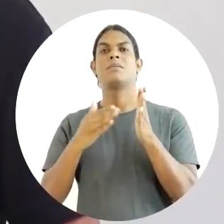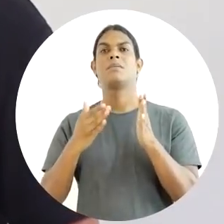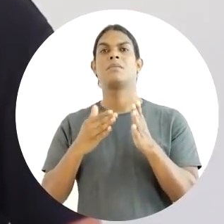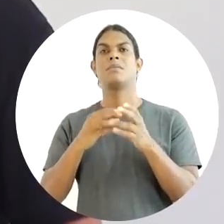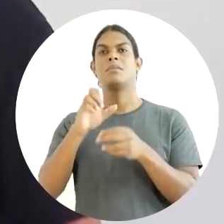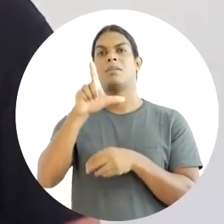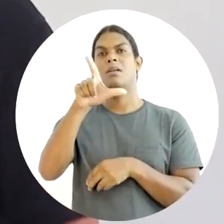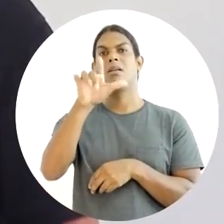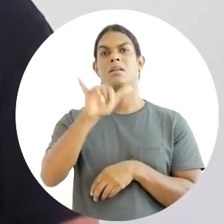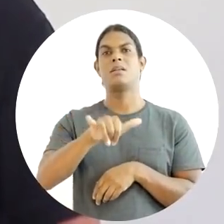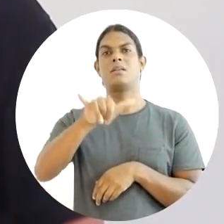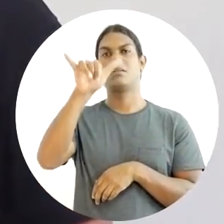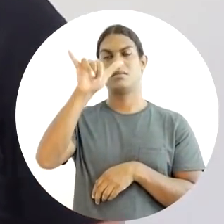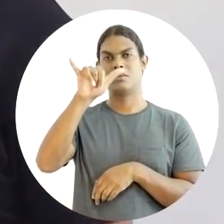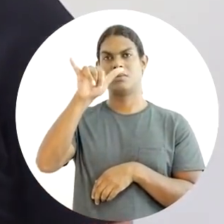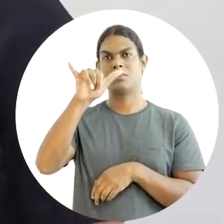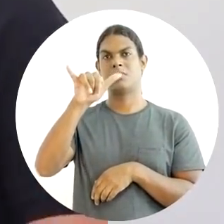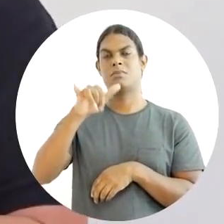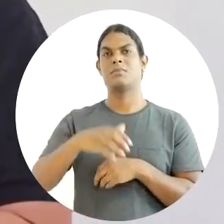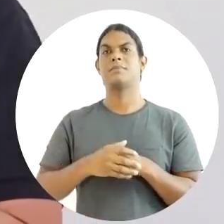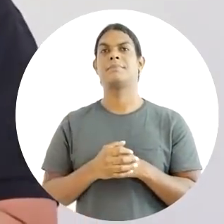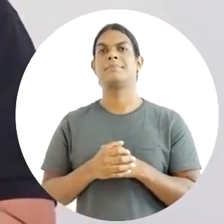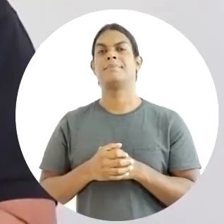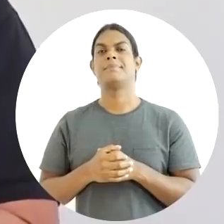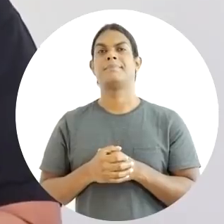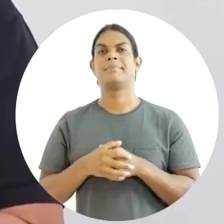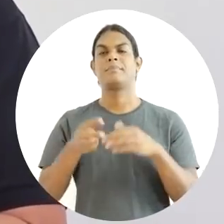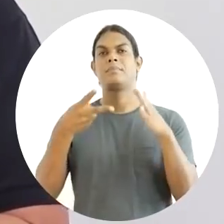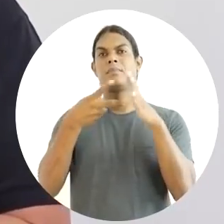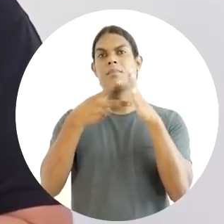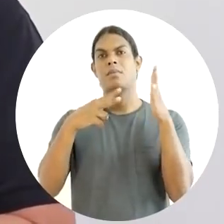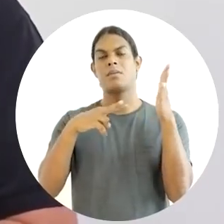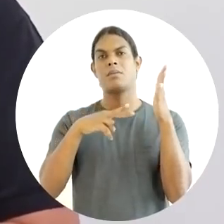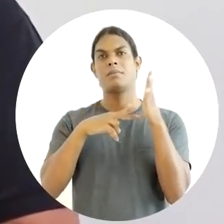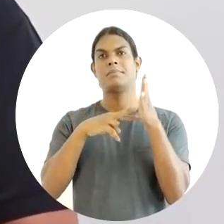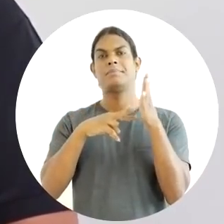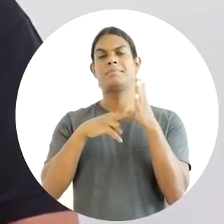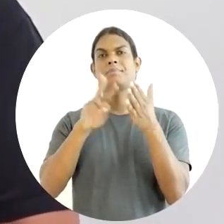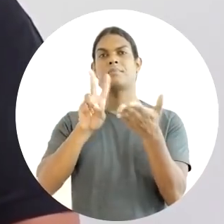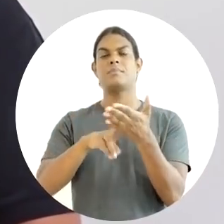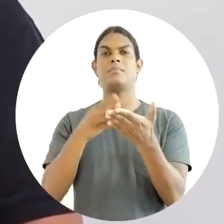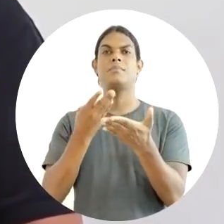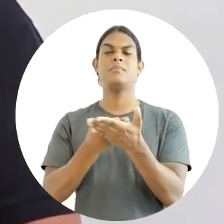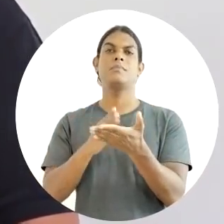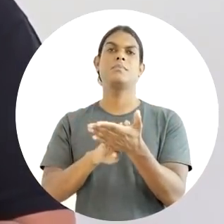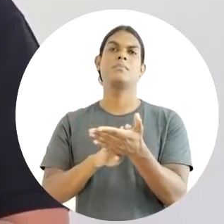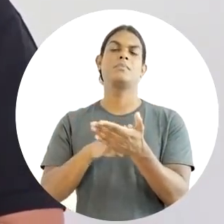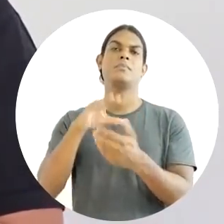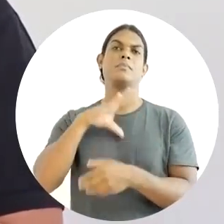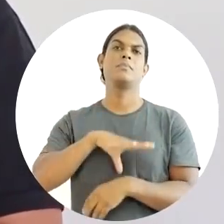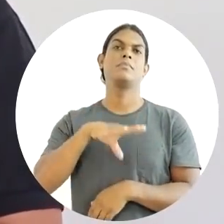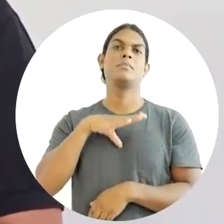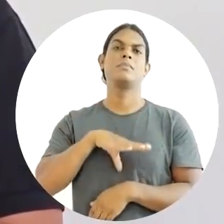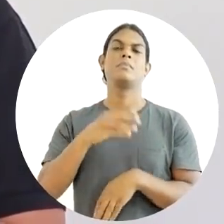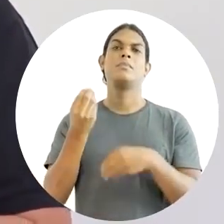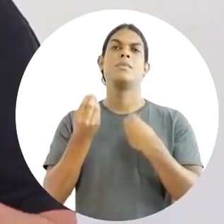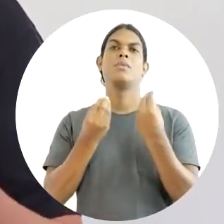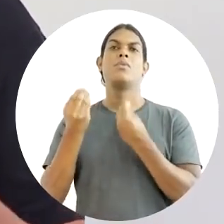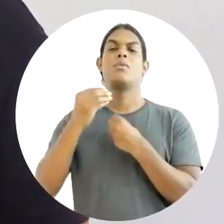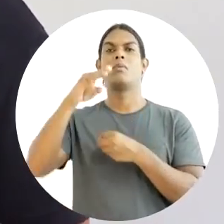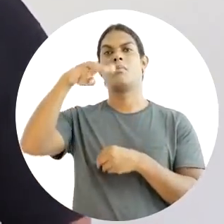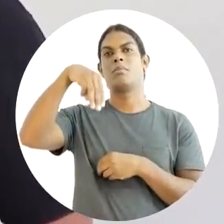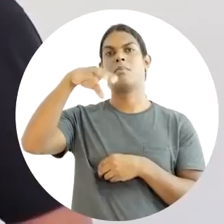li, L-Y. Isso daí é o que a gente pode traduzir melhor para o português como o nosso mente,